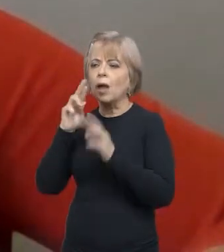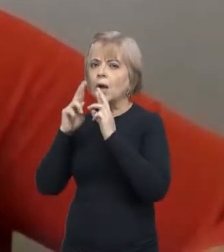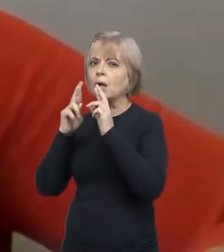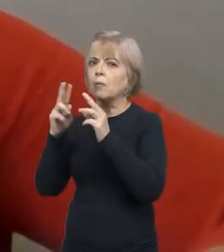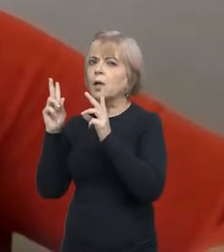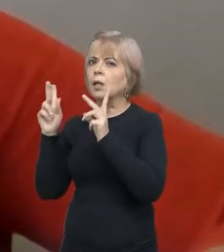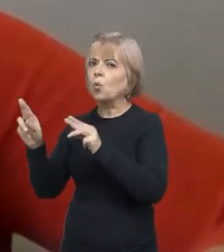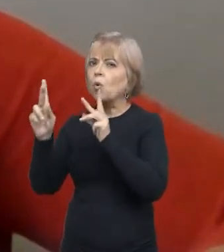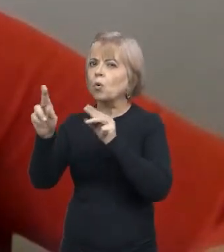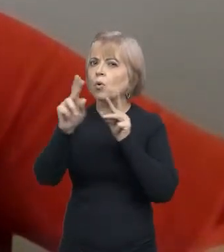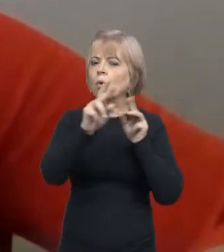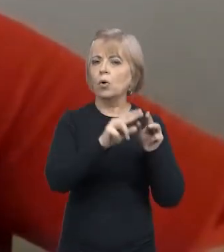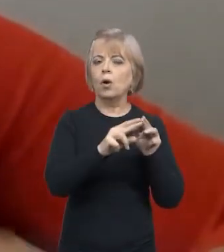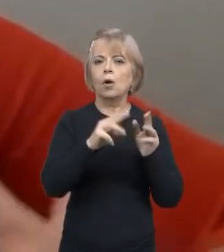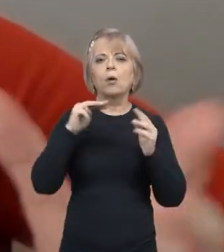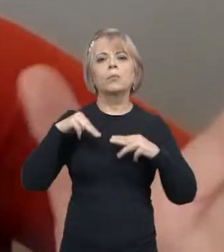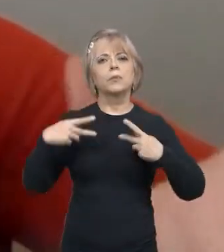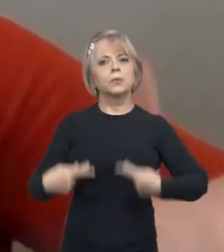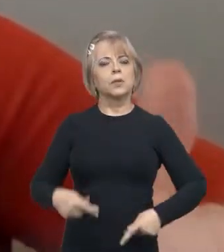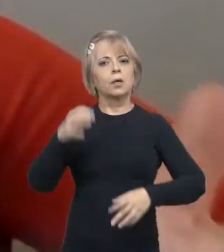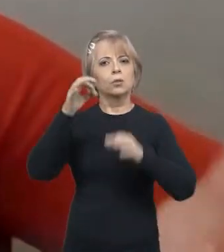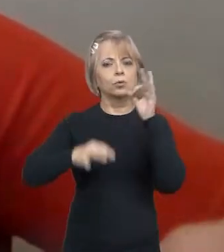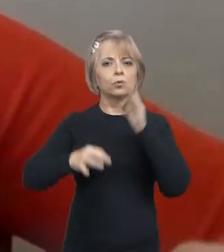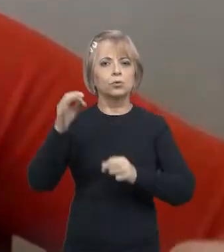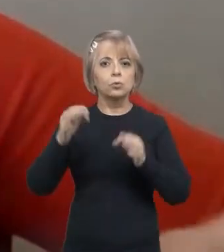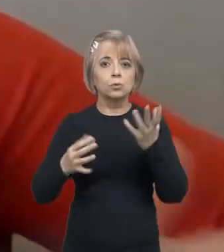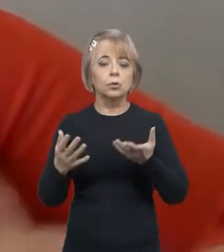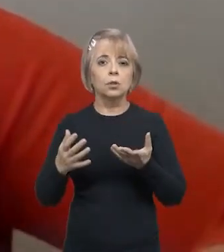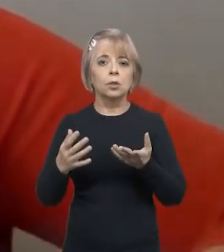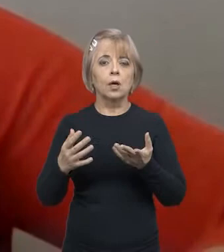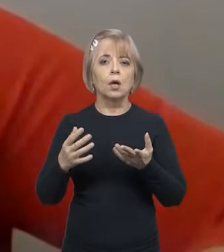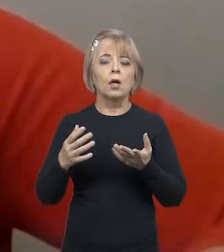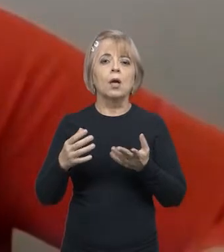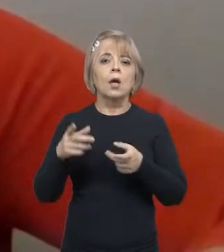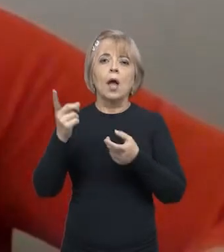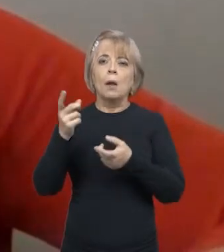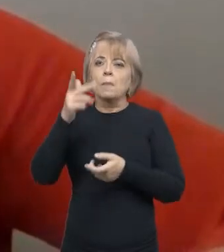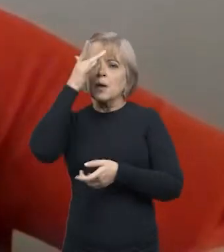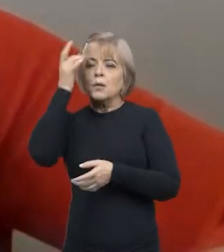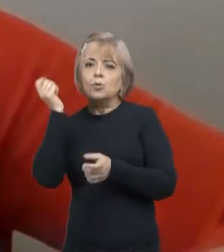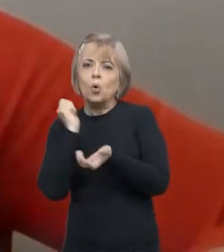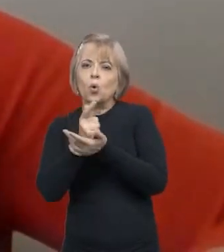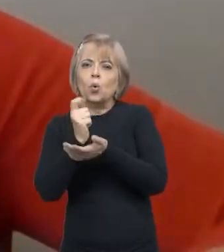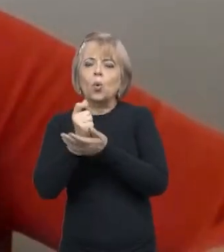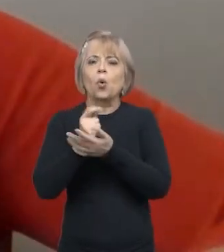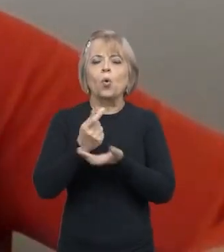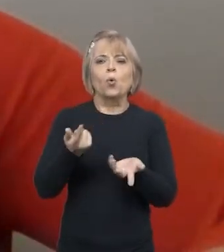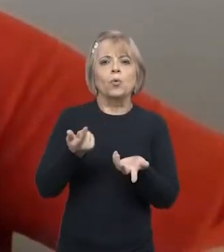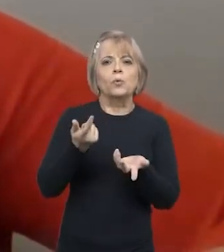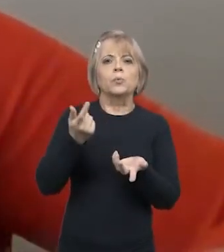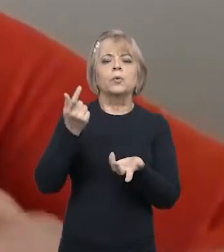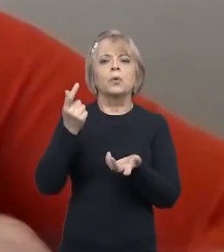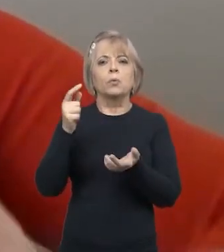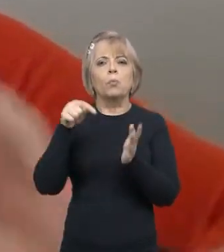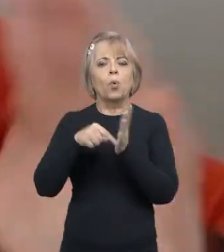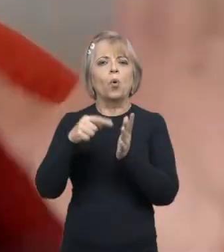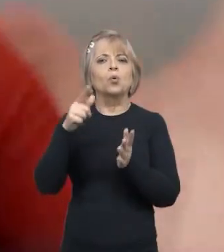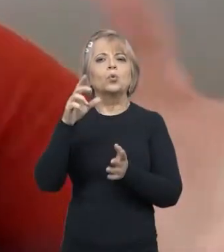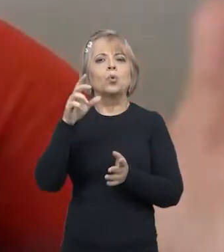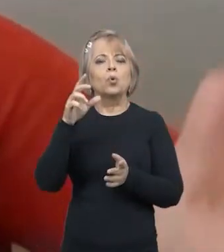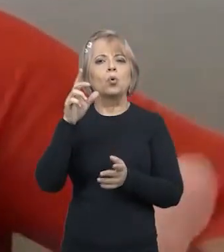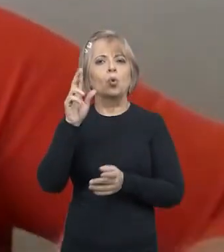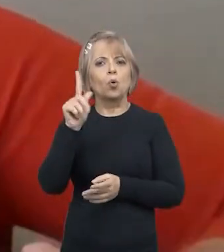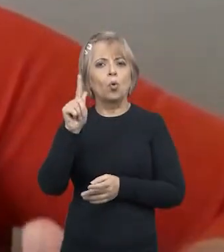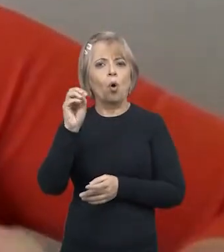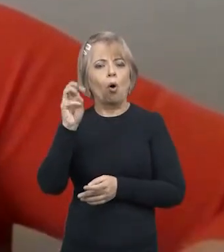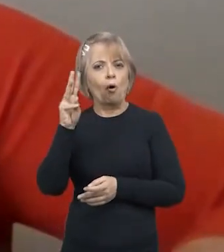ao banco de dados do Ministério da Justiça através do consumidor.gov, nós verificamos sites, nós verificamos redes sociais, buscamos todo esse